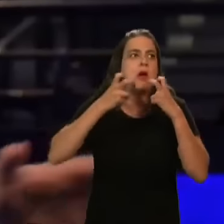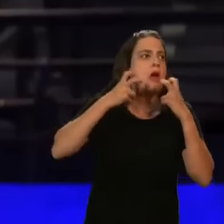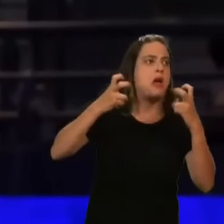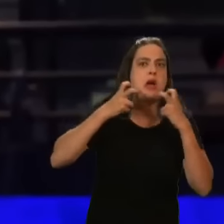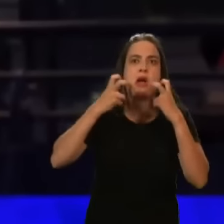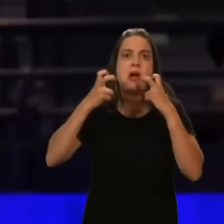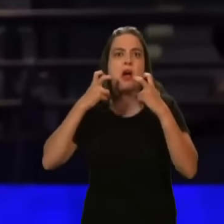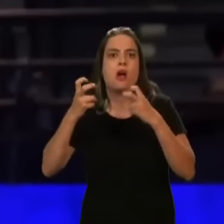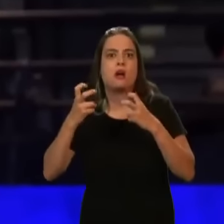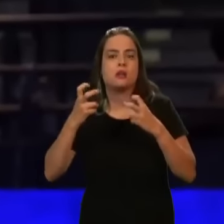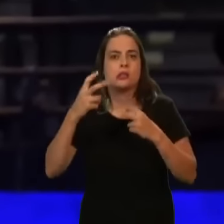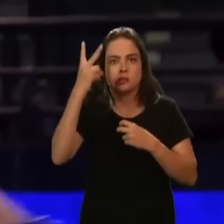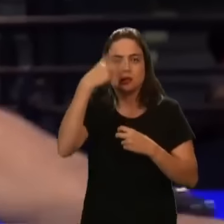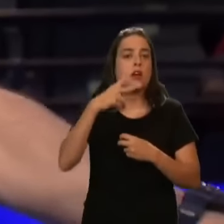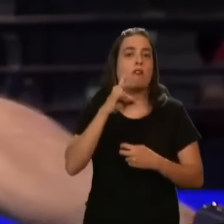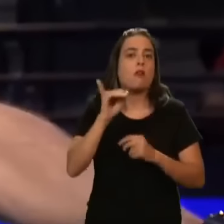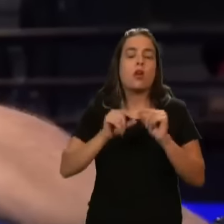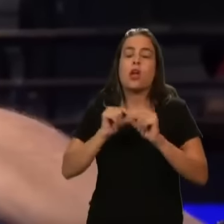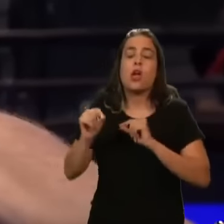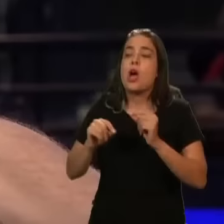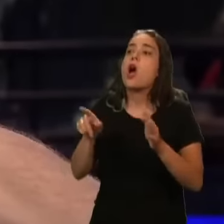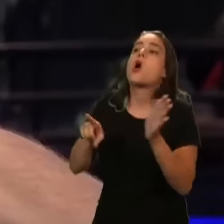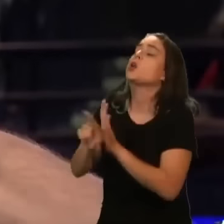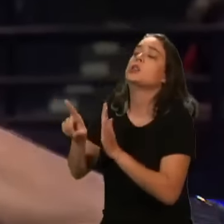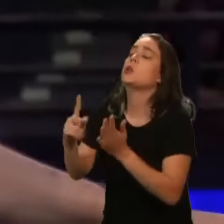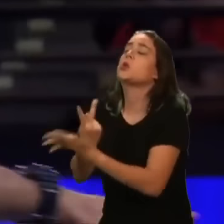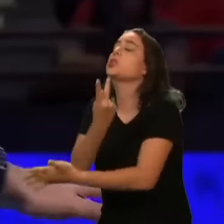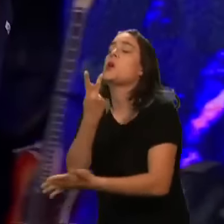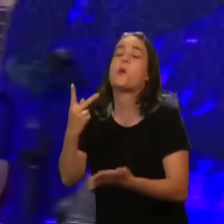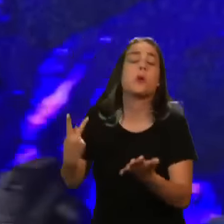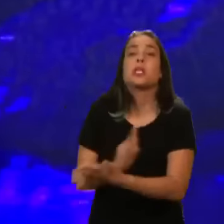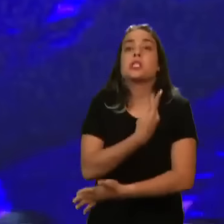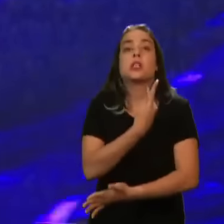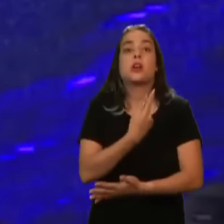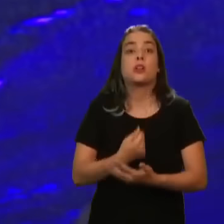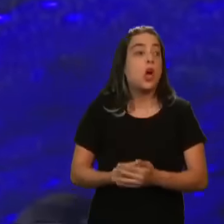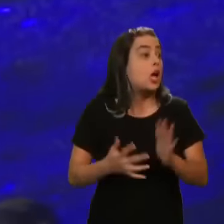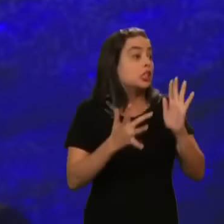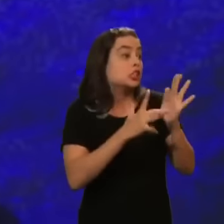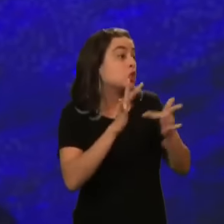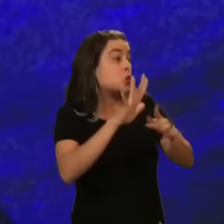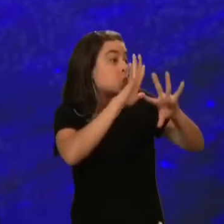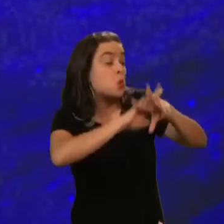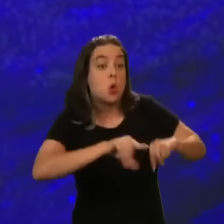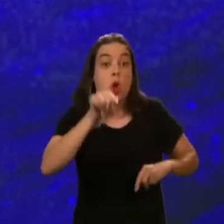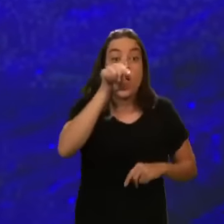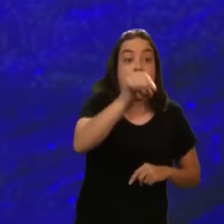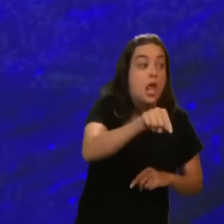que está acontecendo? Jesus curou uma mulher aqui agora, e agora ele ressuscitou uma menina.